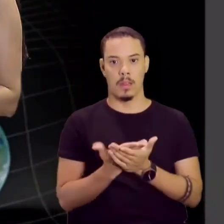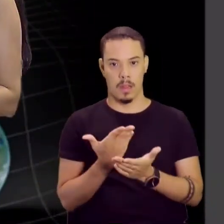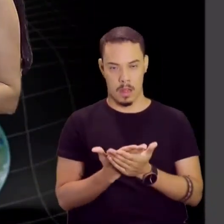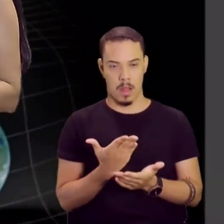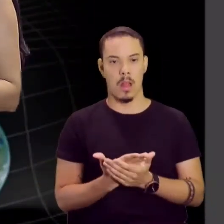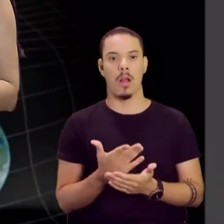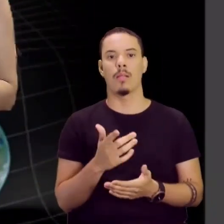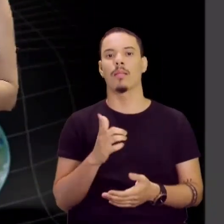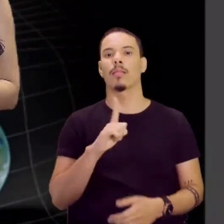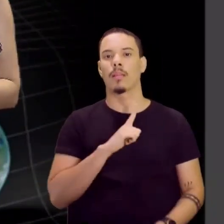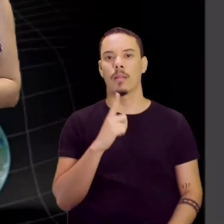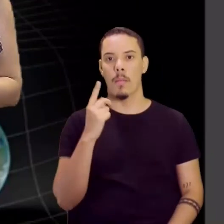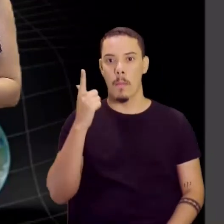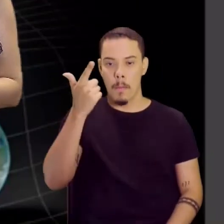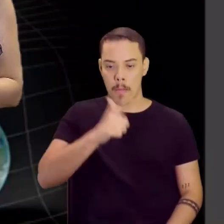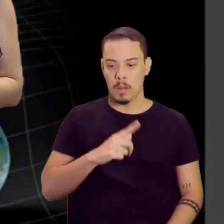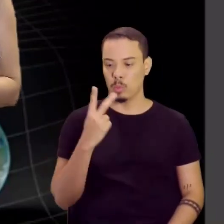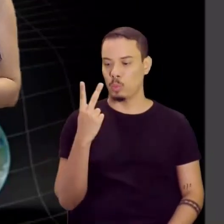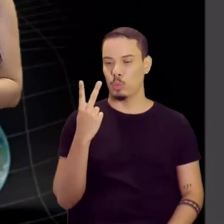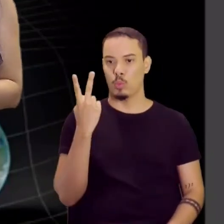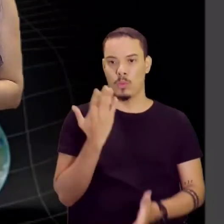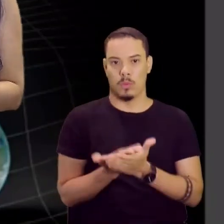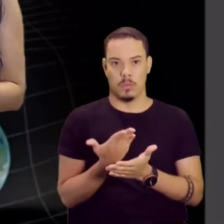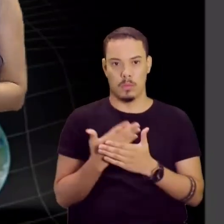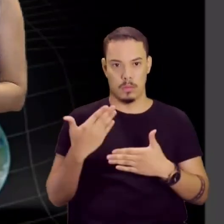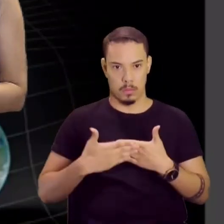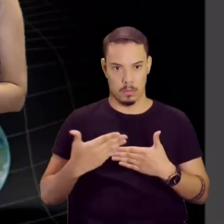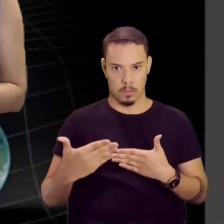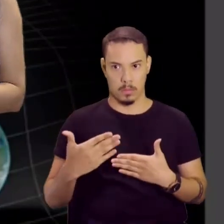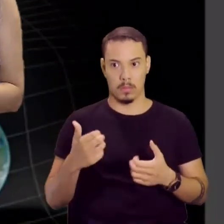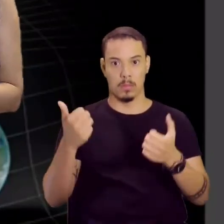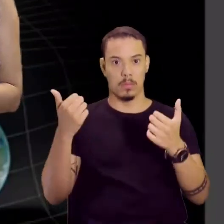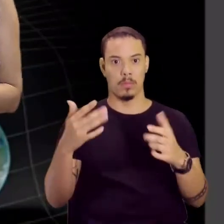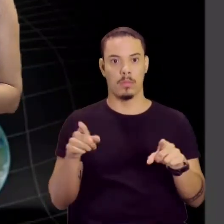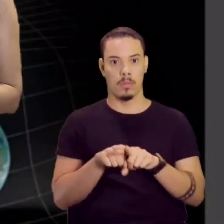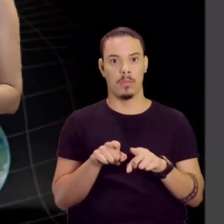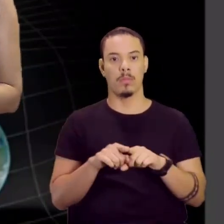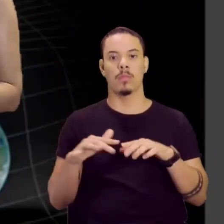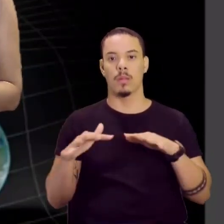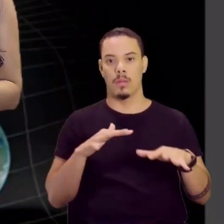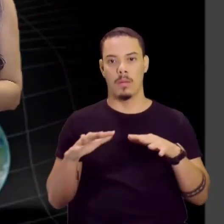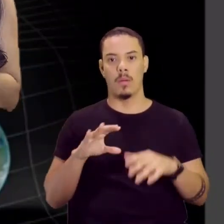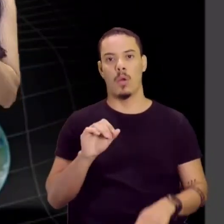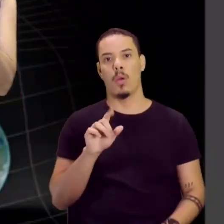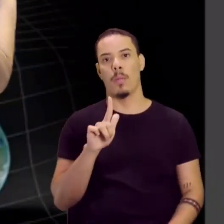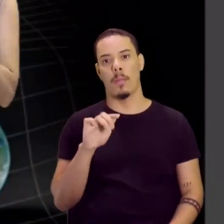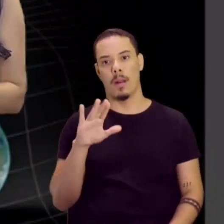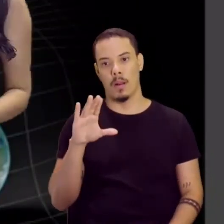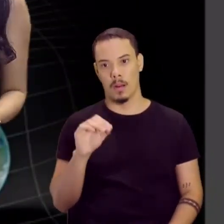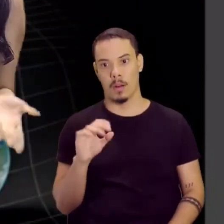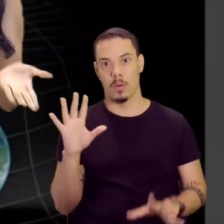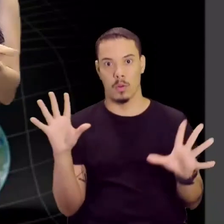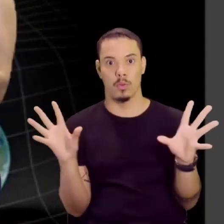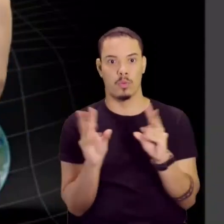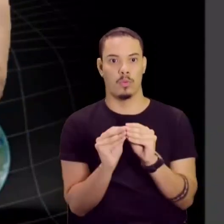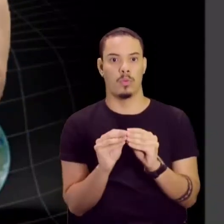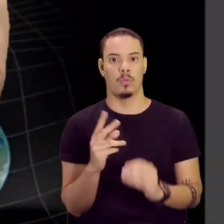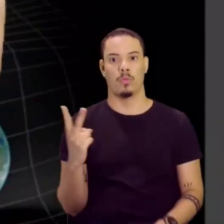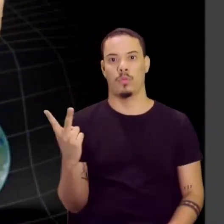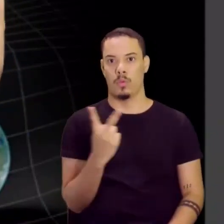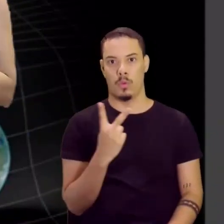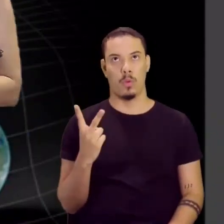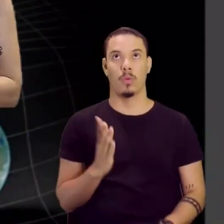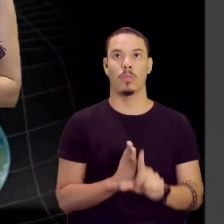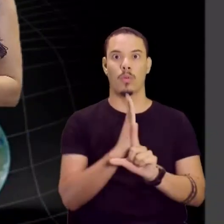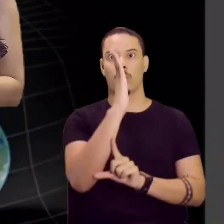ainda, mais 2 aulas sobre o assunto. Não precisa preocupar. Vamos falar também de movimento oblíquo, né? Vamos, que é a junção dos dois movimentos,